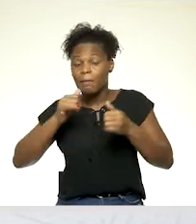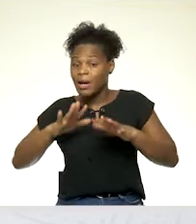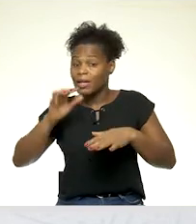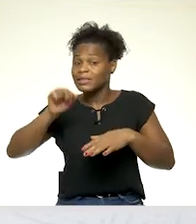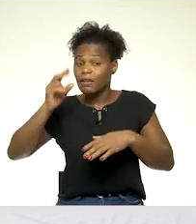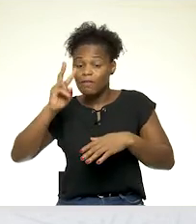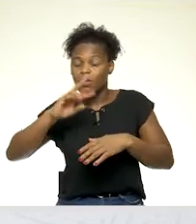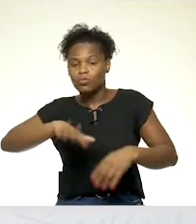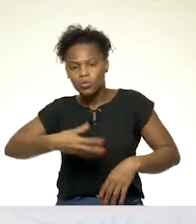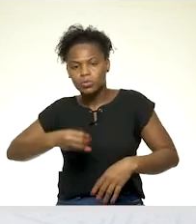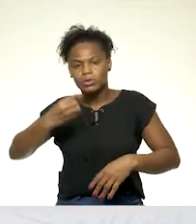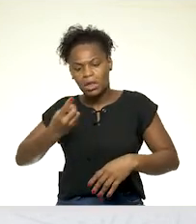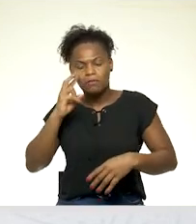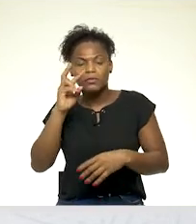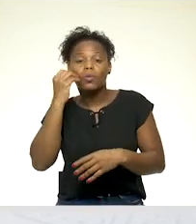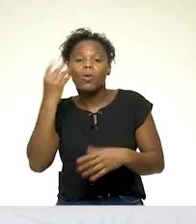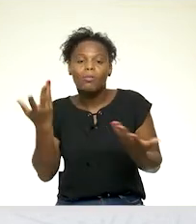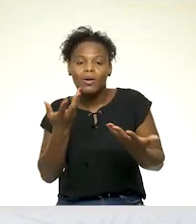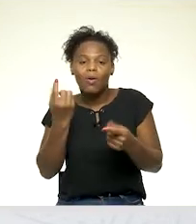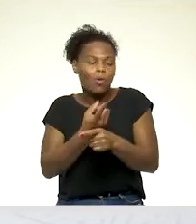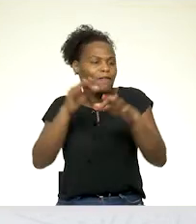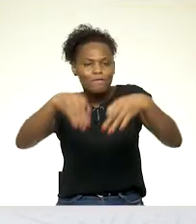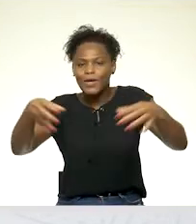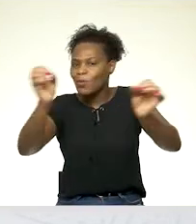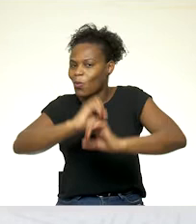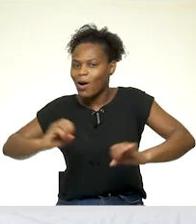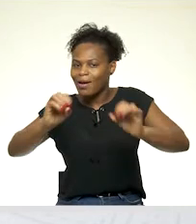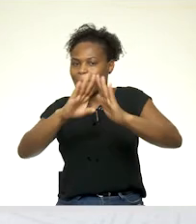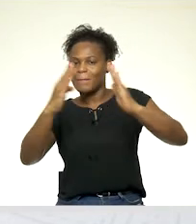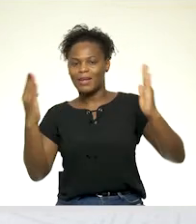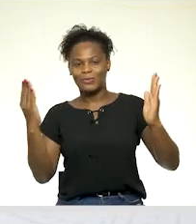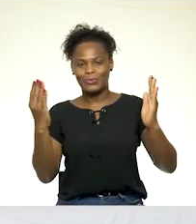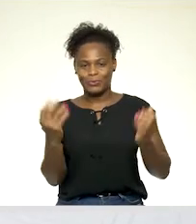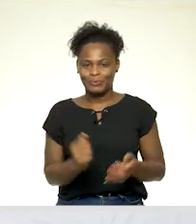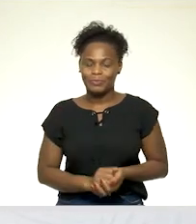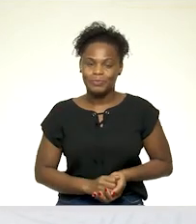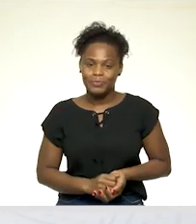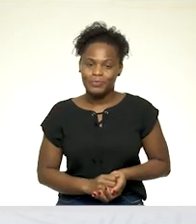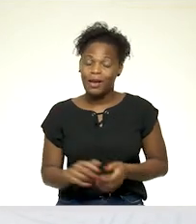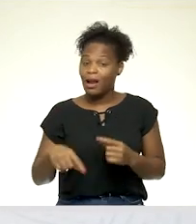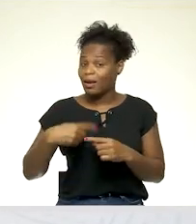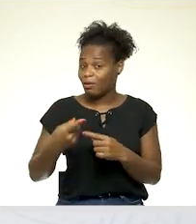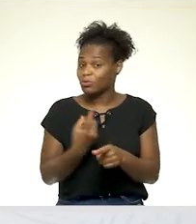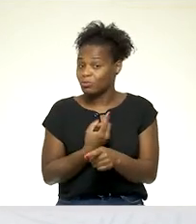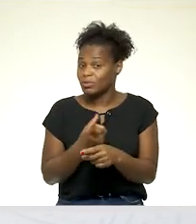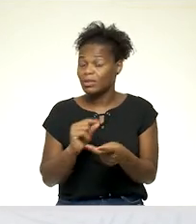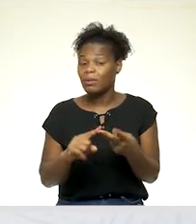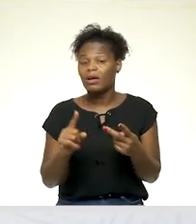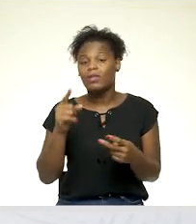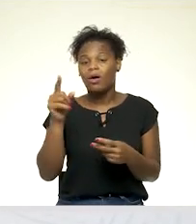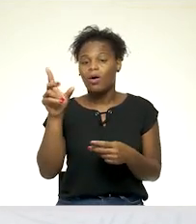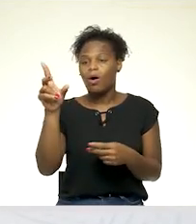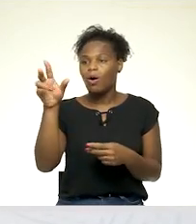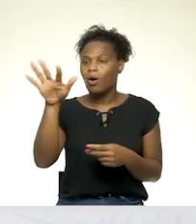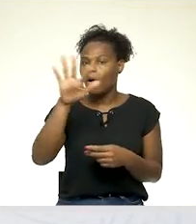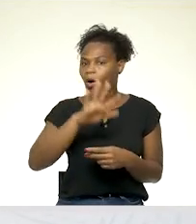sim passa a ser visto como infinito e aberto. Além disso, a ordem do